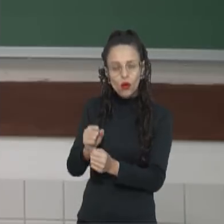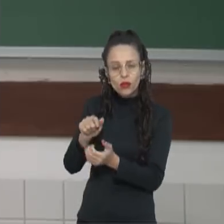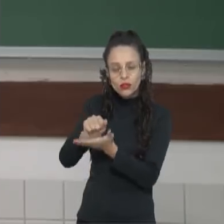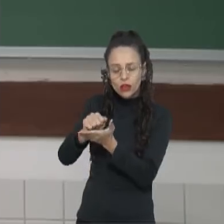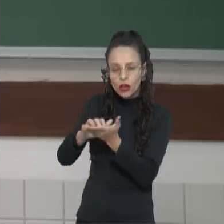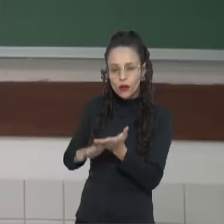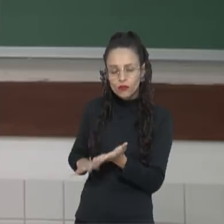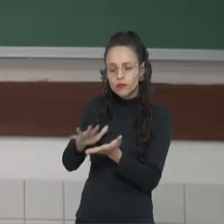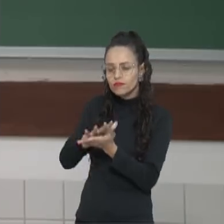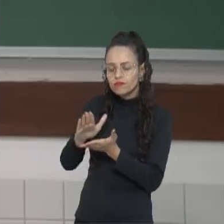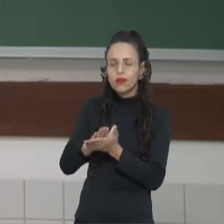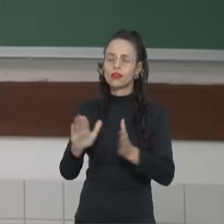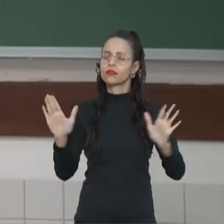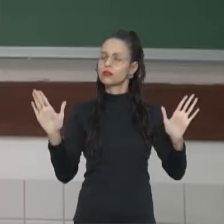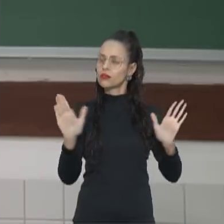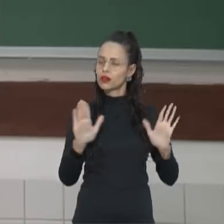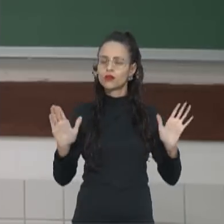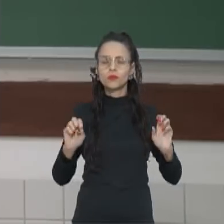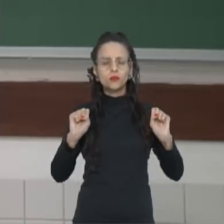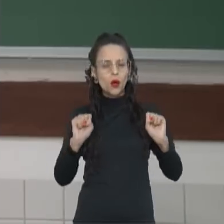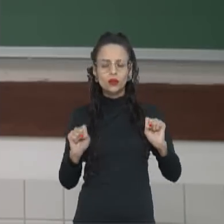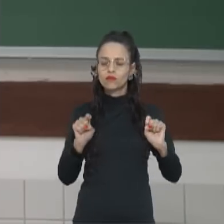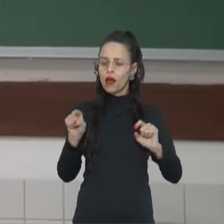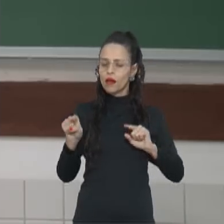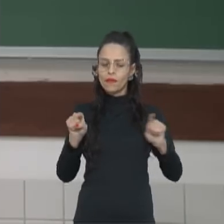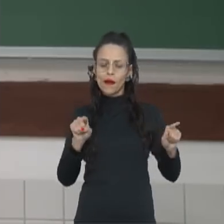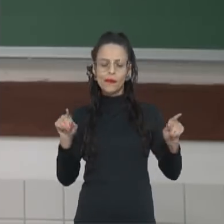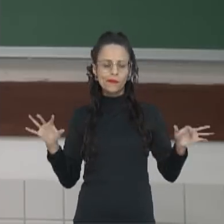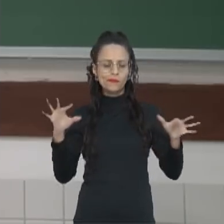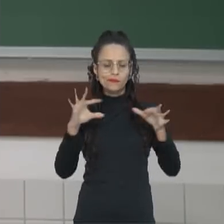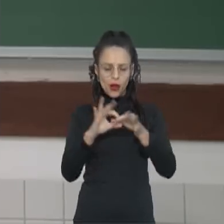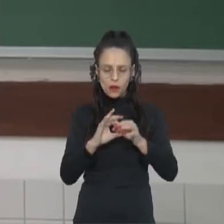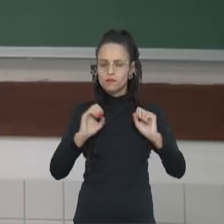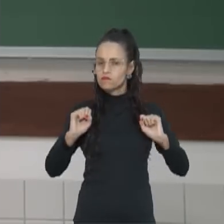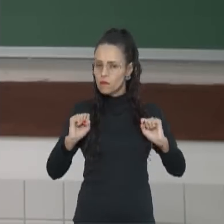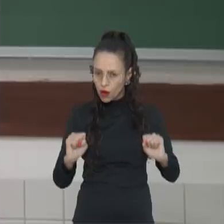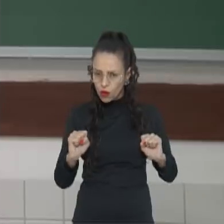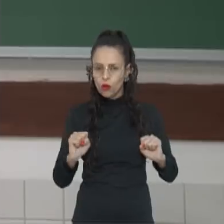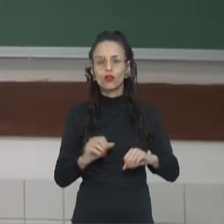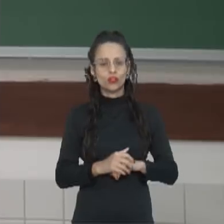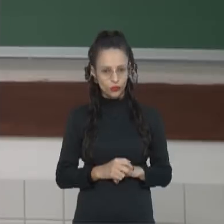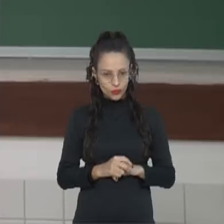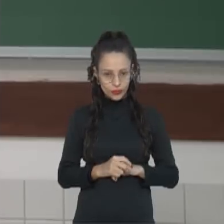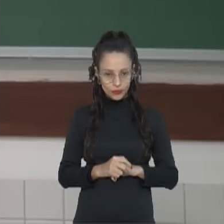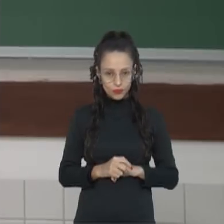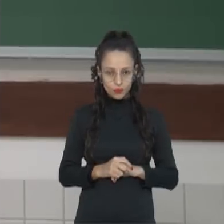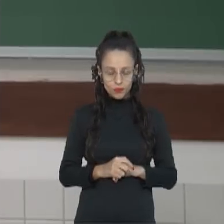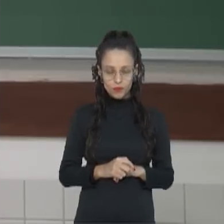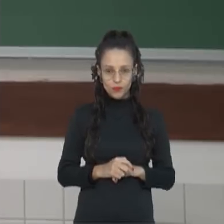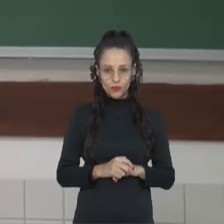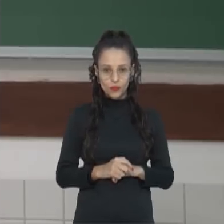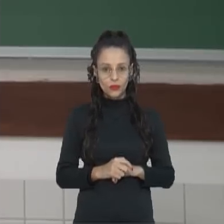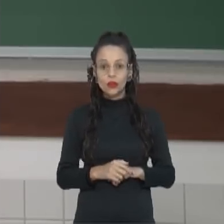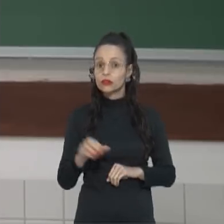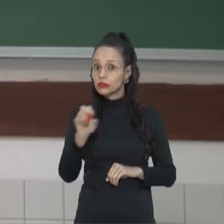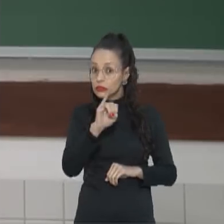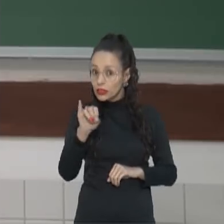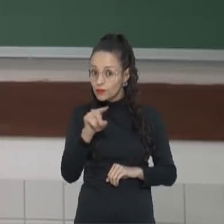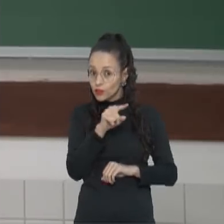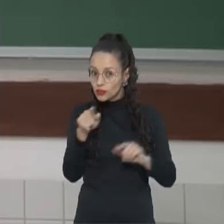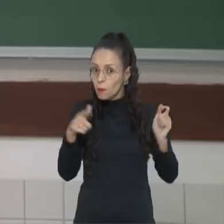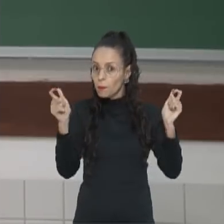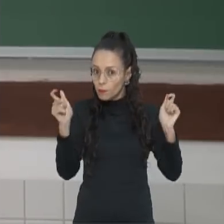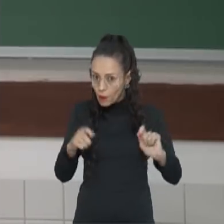vai proibir você fazer nada, não vai anular todo o teu trabalho do impresso. Mas se pode, se